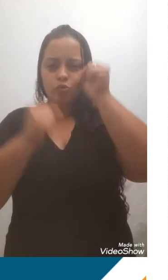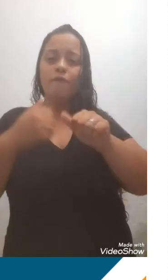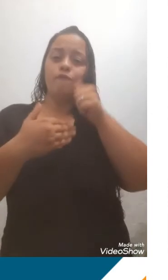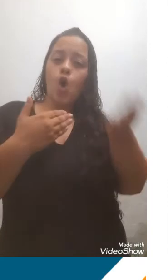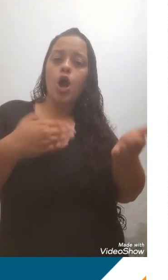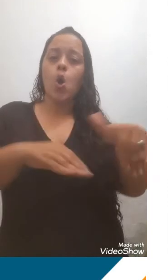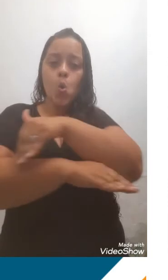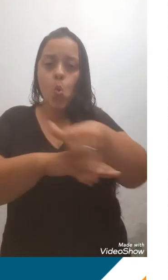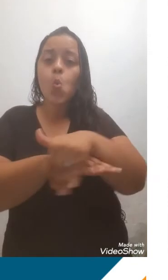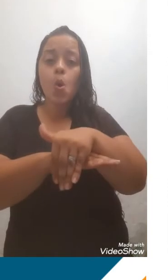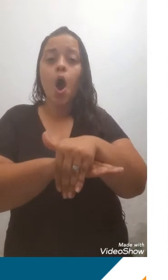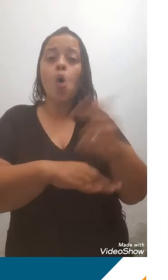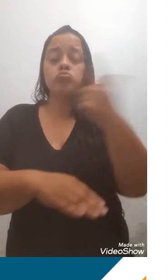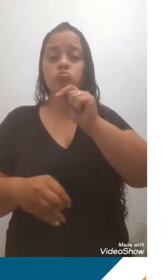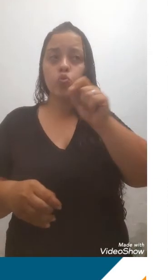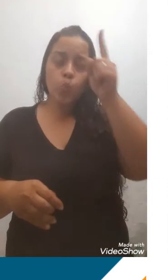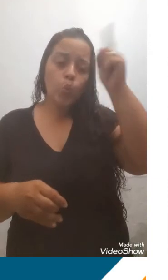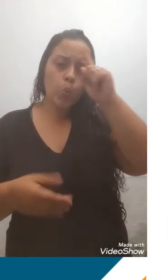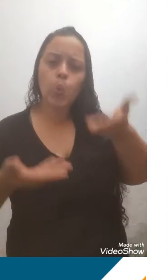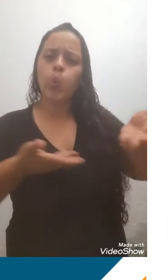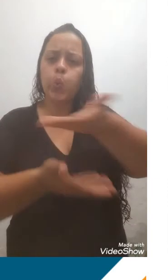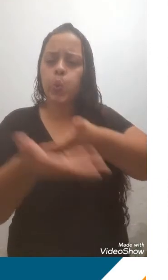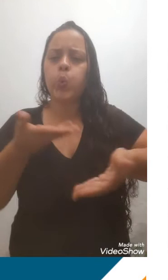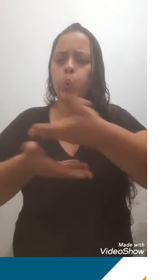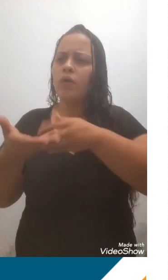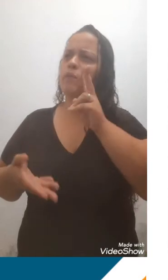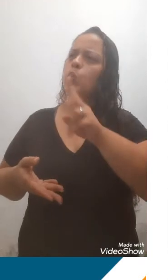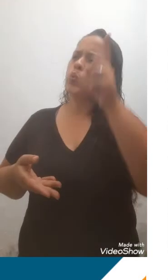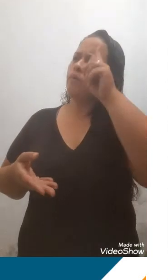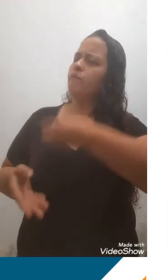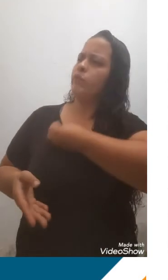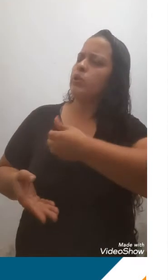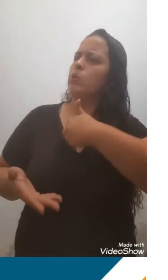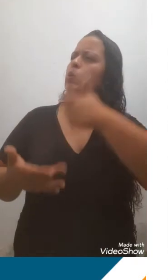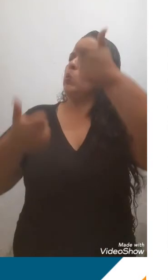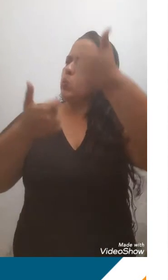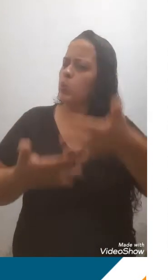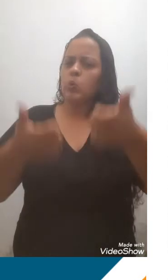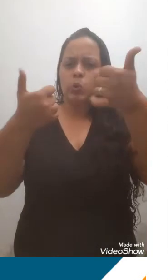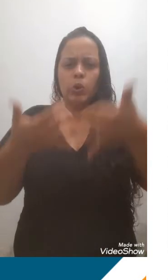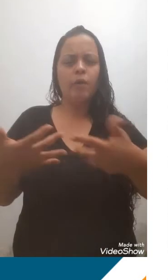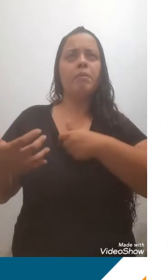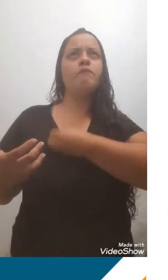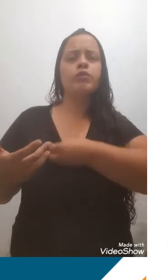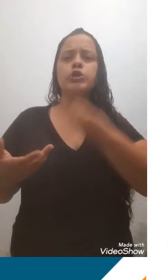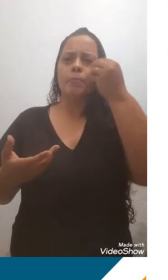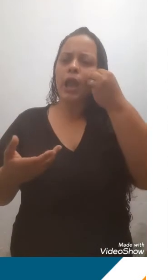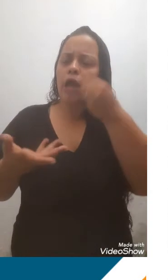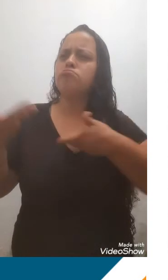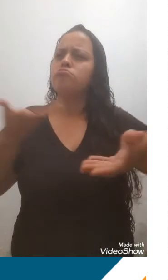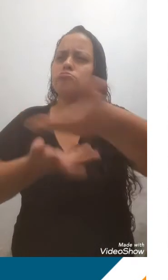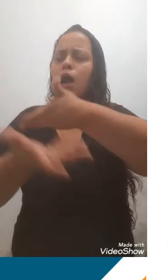pudessem, entre eles, conversando entre eles no dia a dia, vendo como a vida deles era, né, trocando experiências, para que